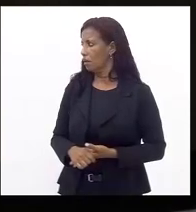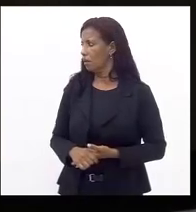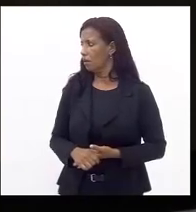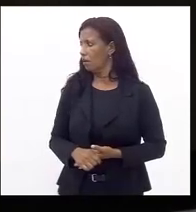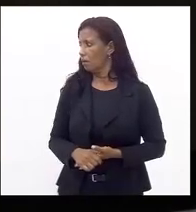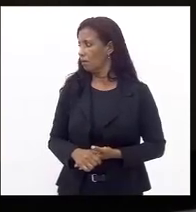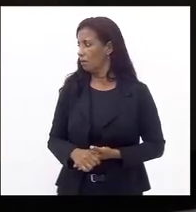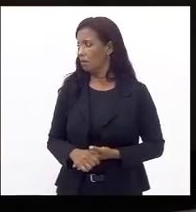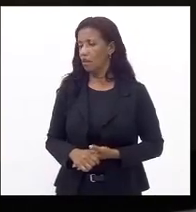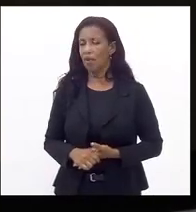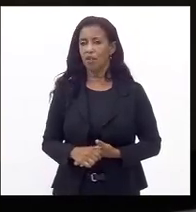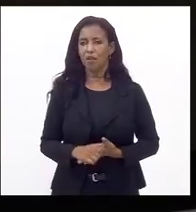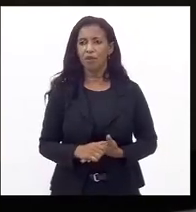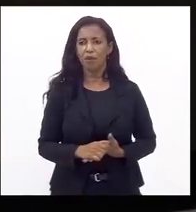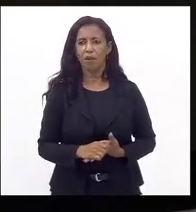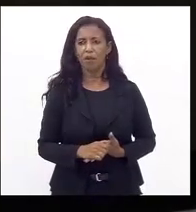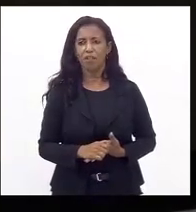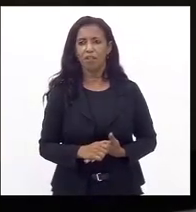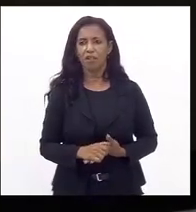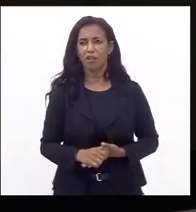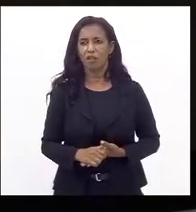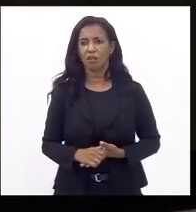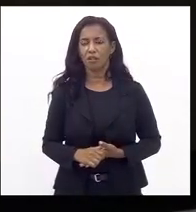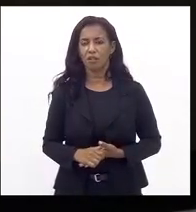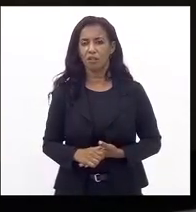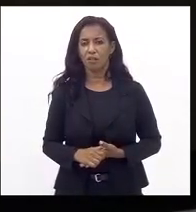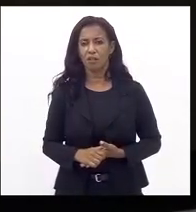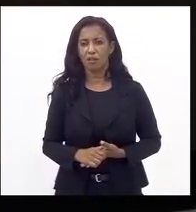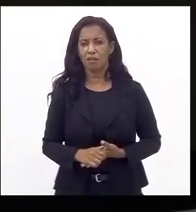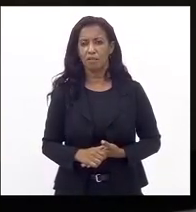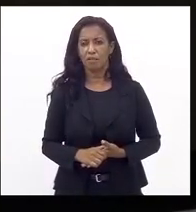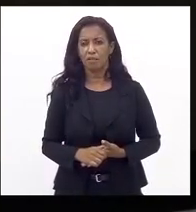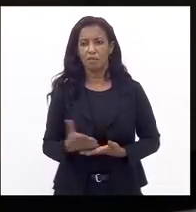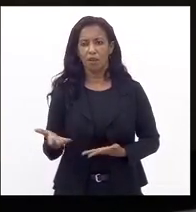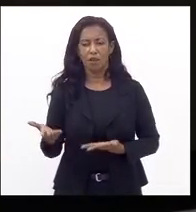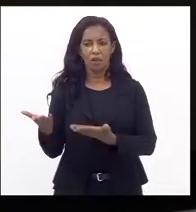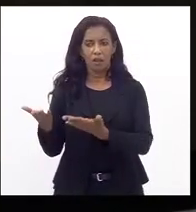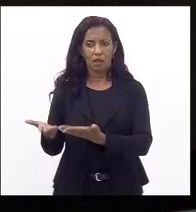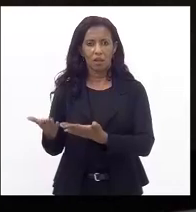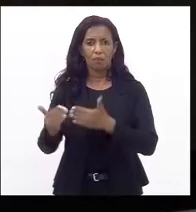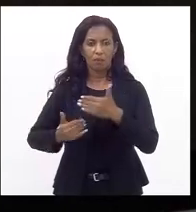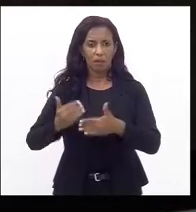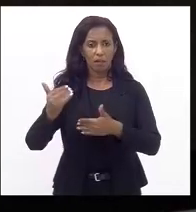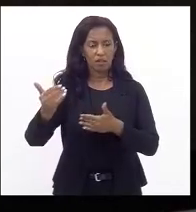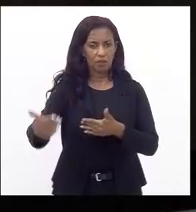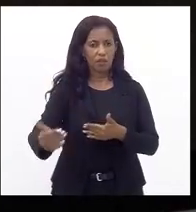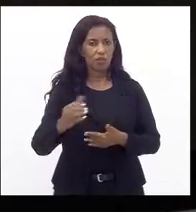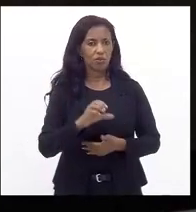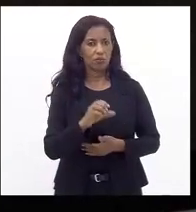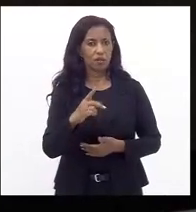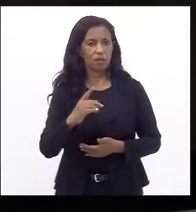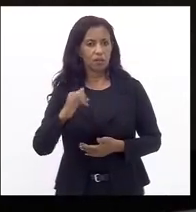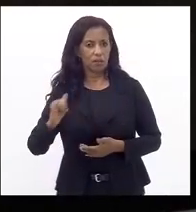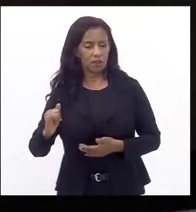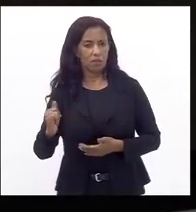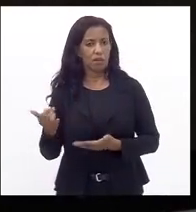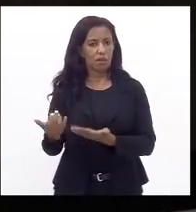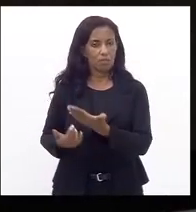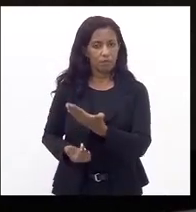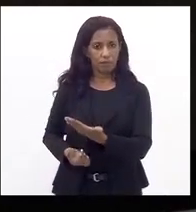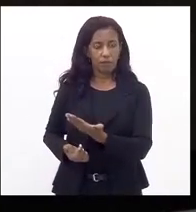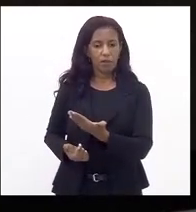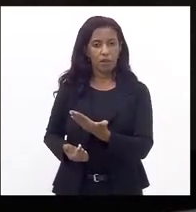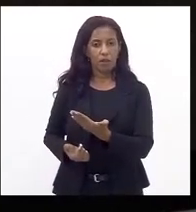o critério de alíquotas efetivos vamos aí na frente de uma CPI proposta por vossa